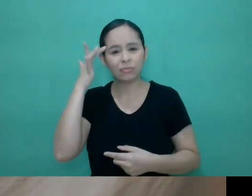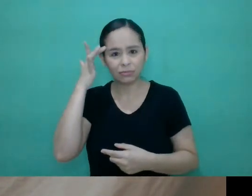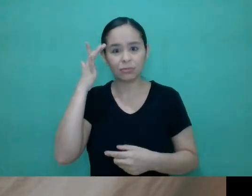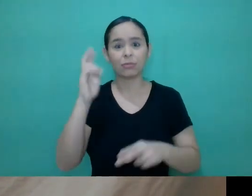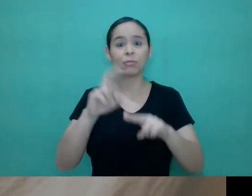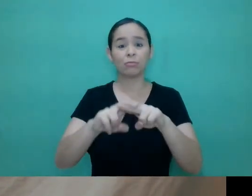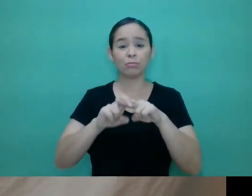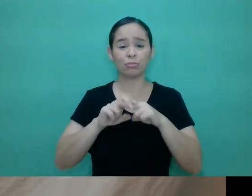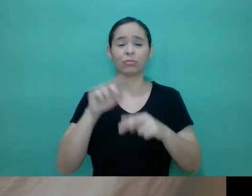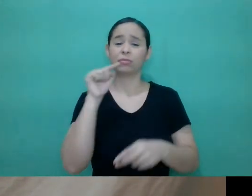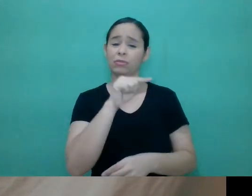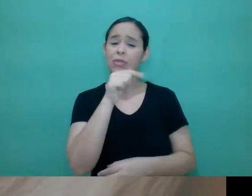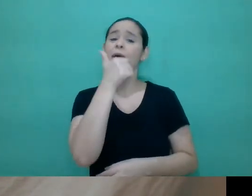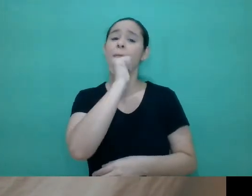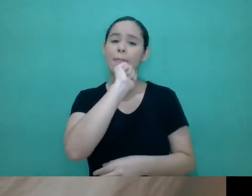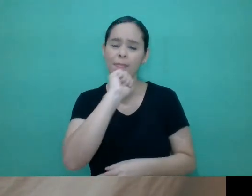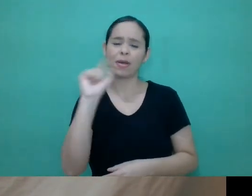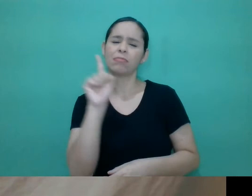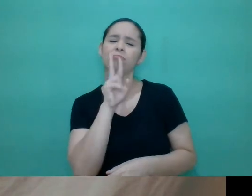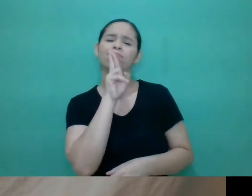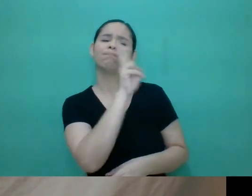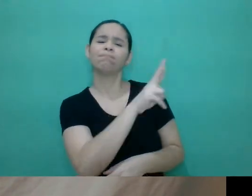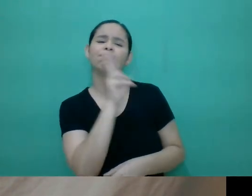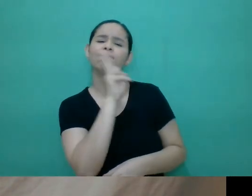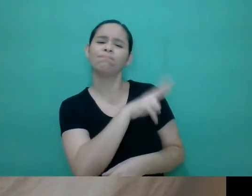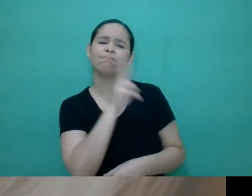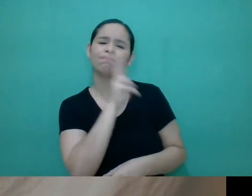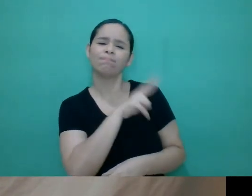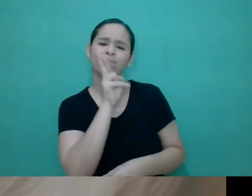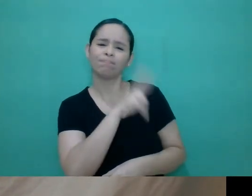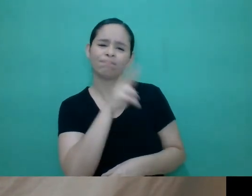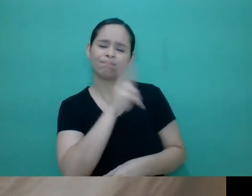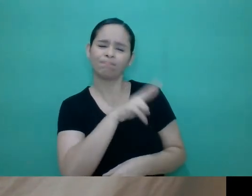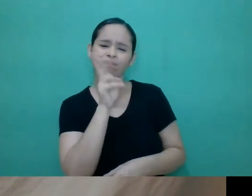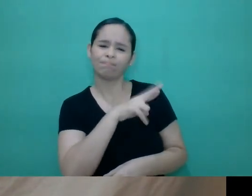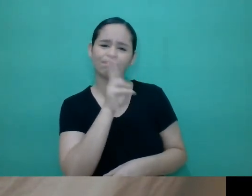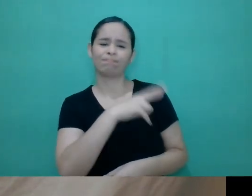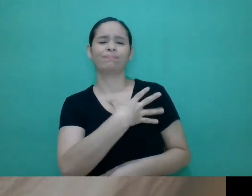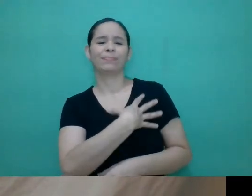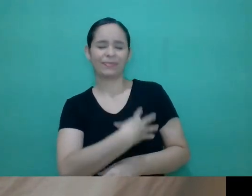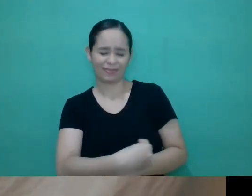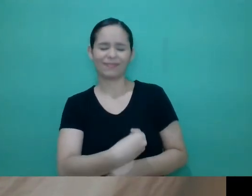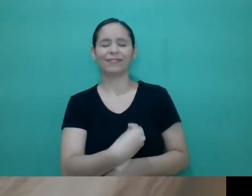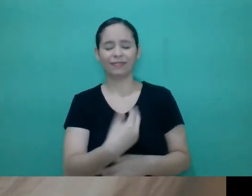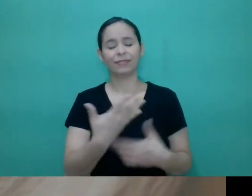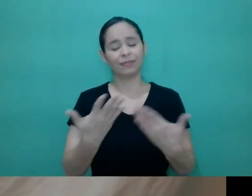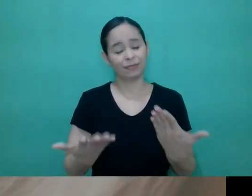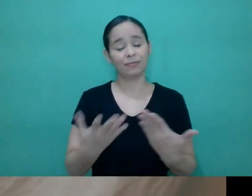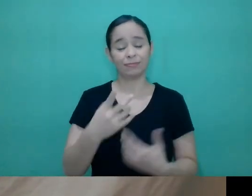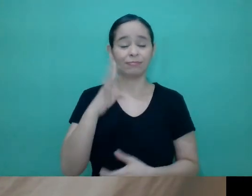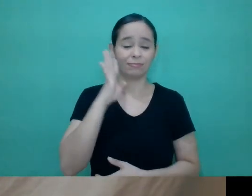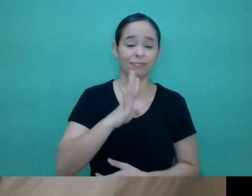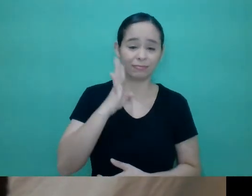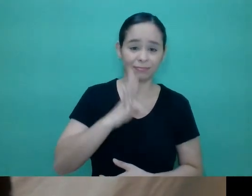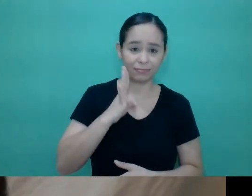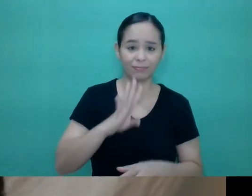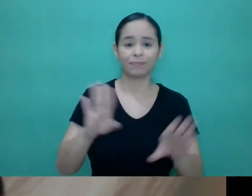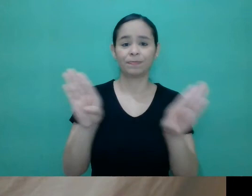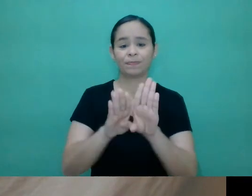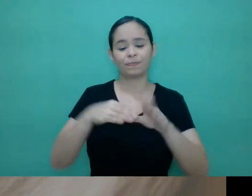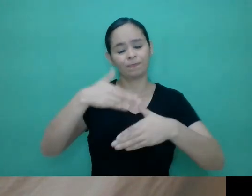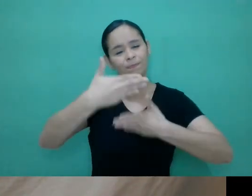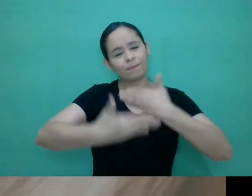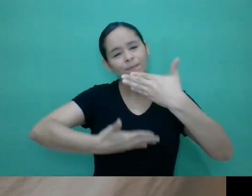aí comprometida em responder as muitas perguntas desse filho, dessa sua filha, né? E ao longo